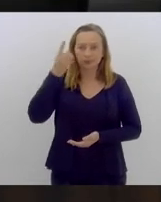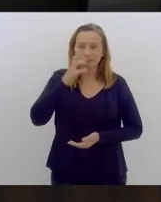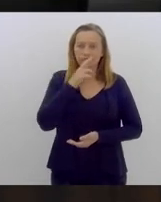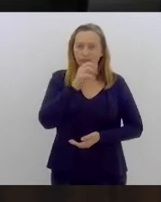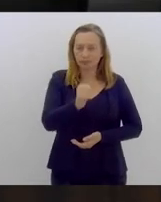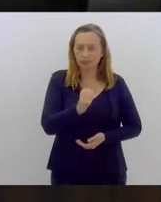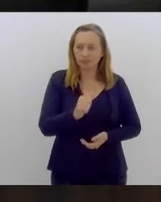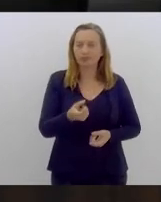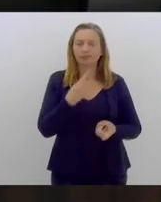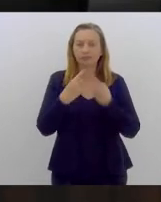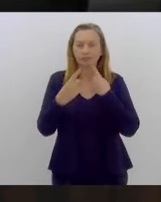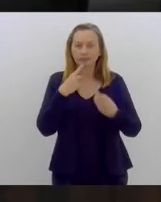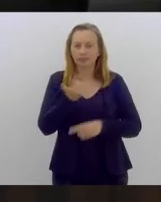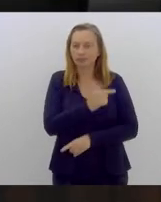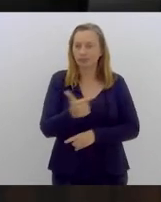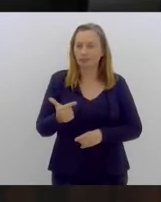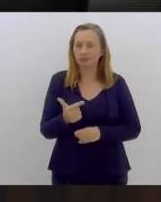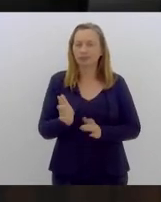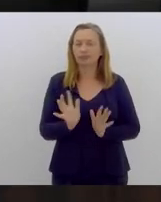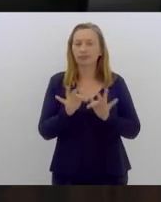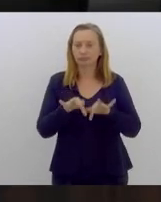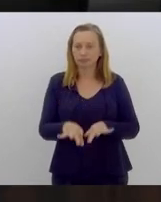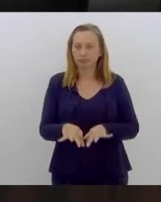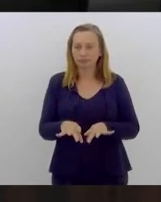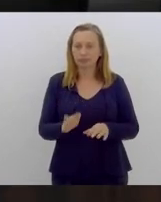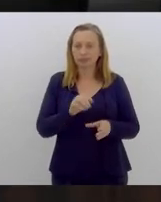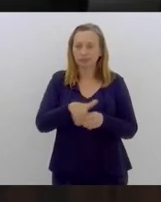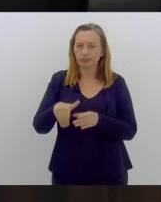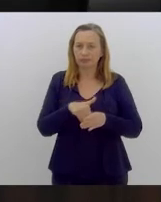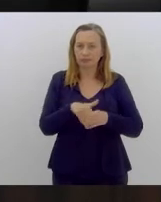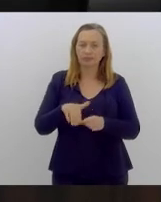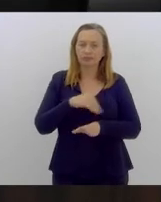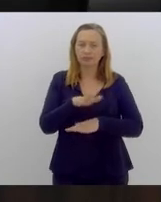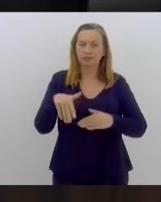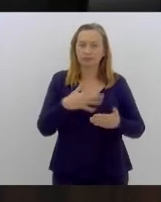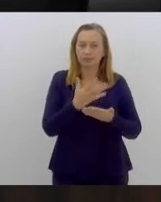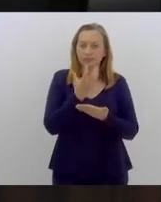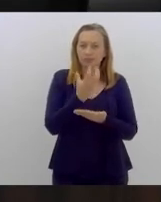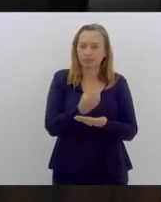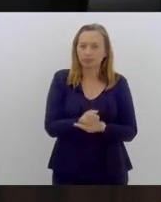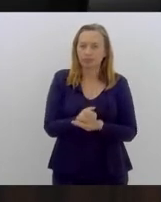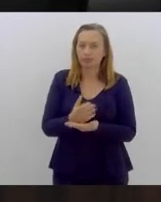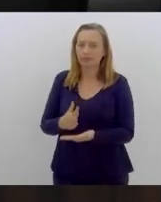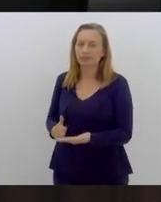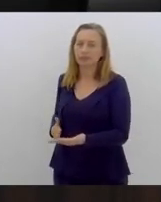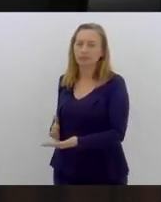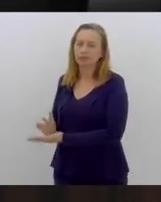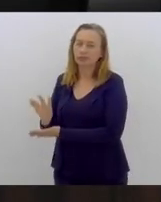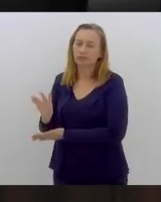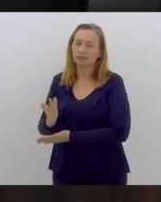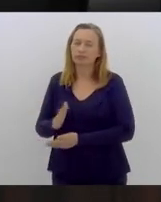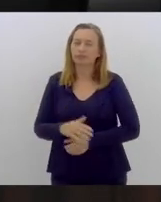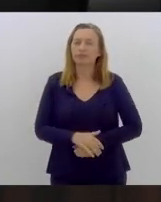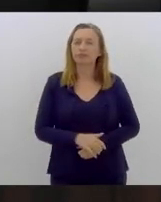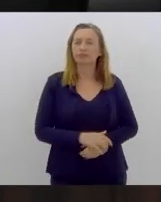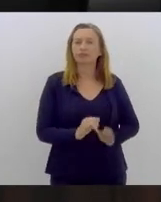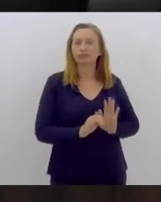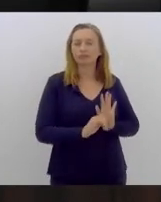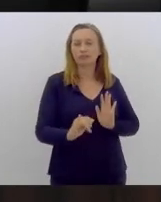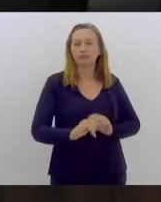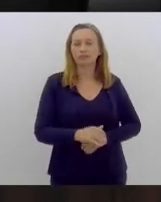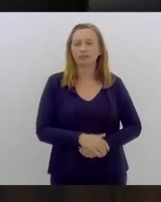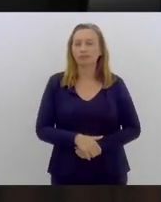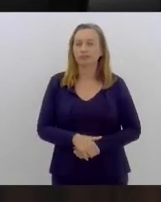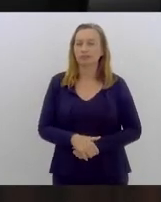Amorim. Em discussão, não havendo quem queira discutir, encerrada a discussão, em votação, senhores que aprovam, permaneçam como estão, aprovado, vai à